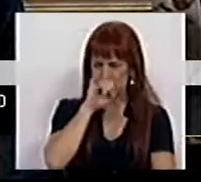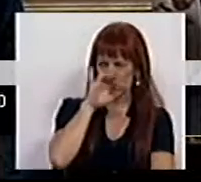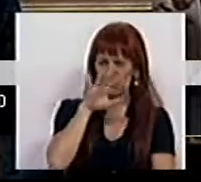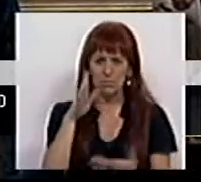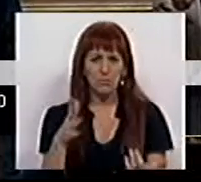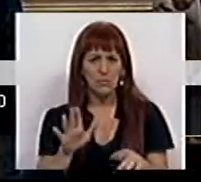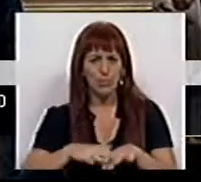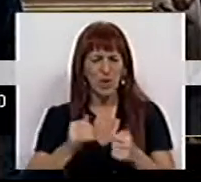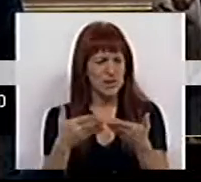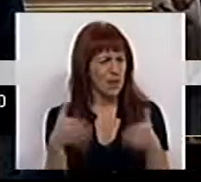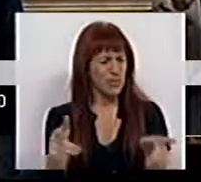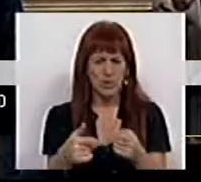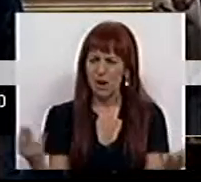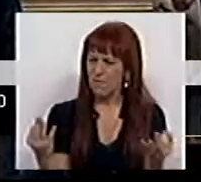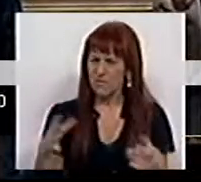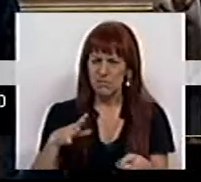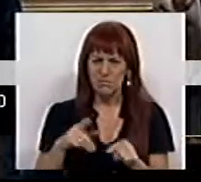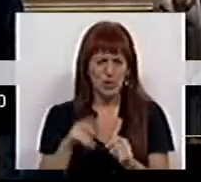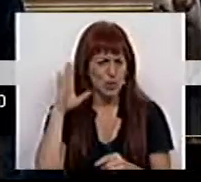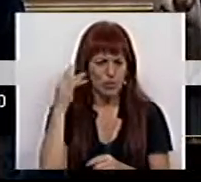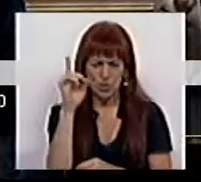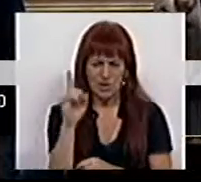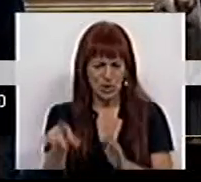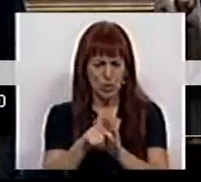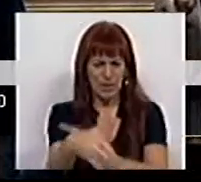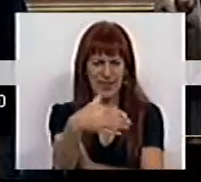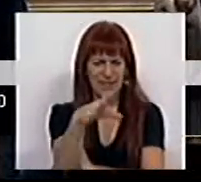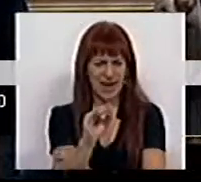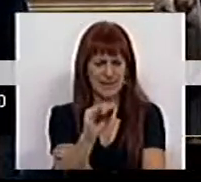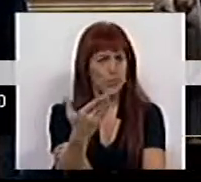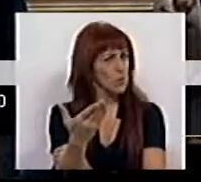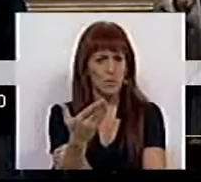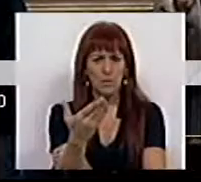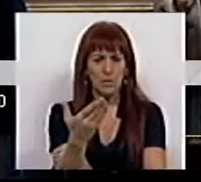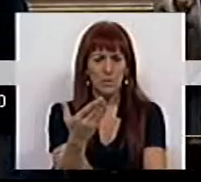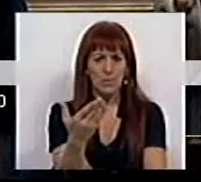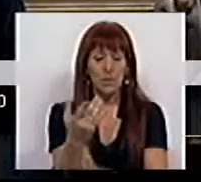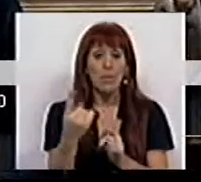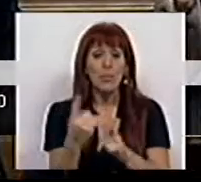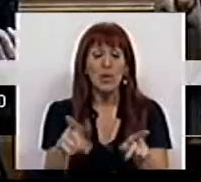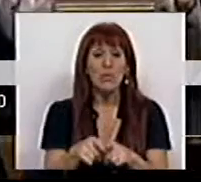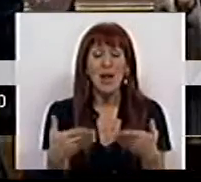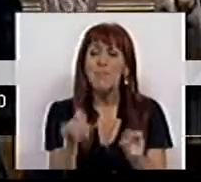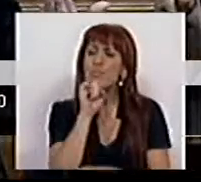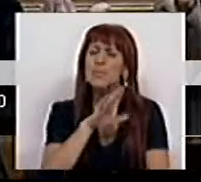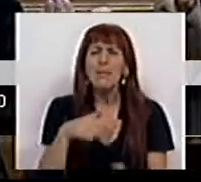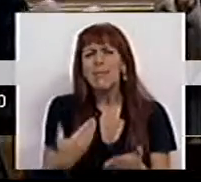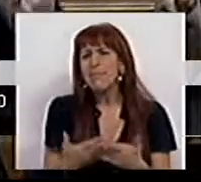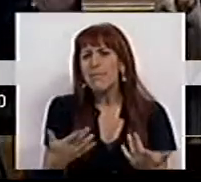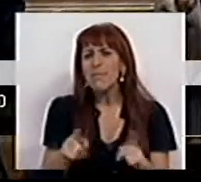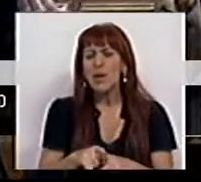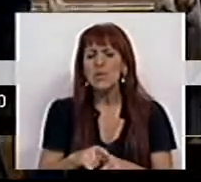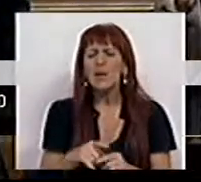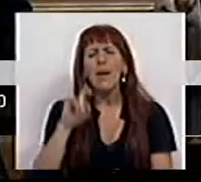estupefação quanto à abertura reconhecida no número 6 do artigo 10º, porque abre a possibilidade de